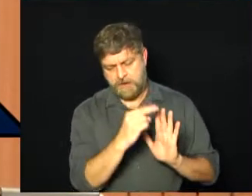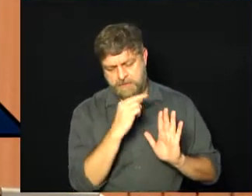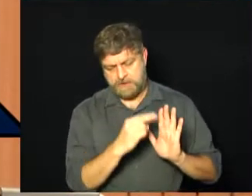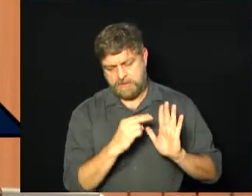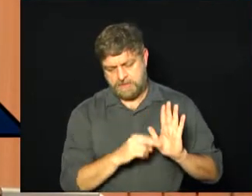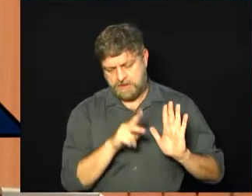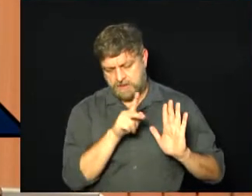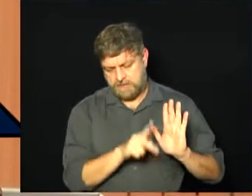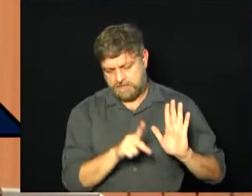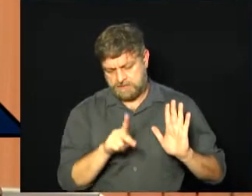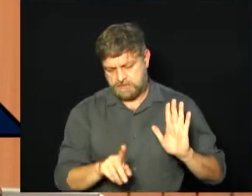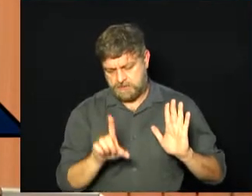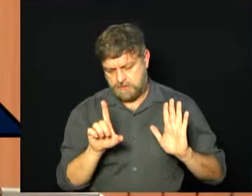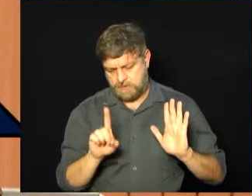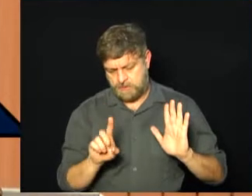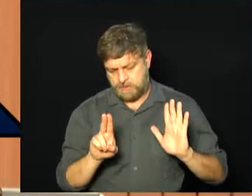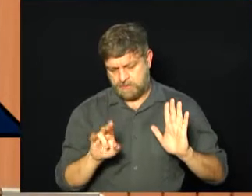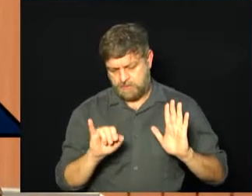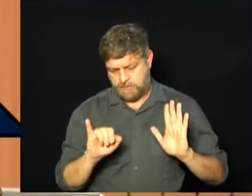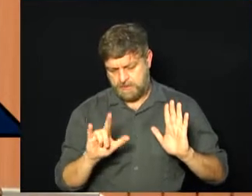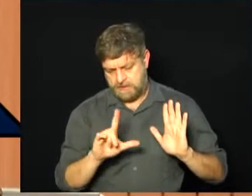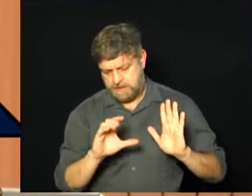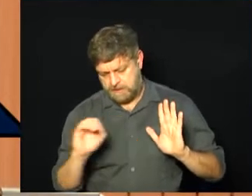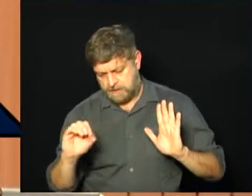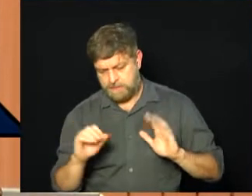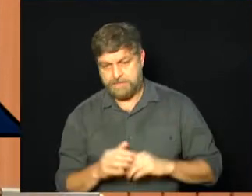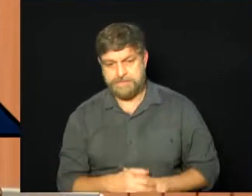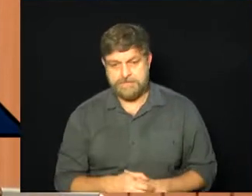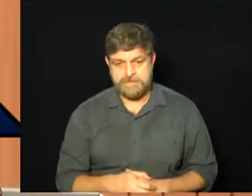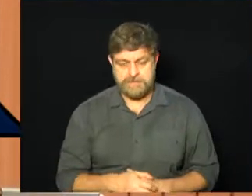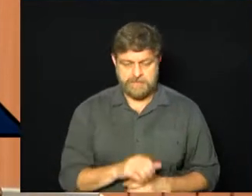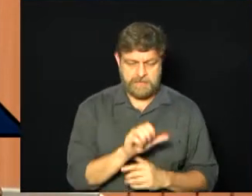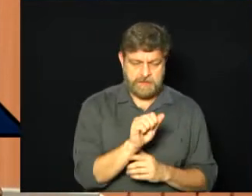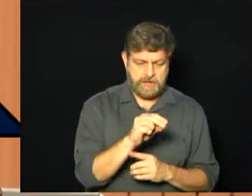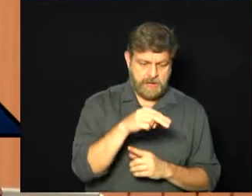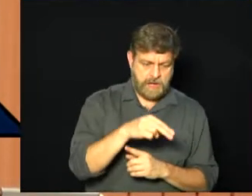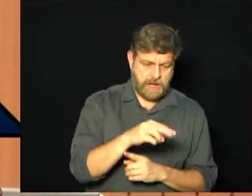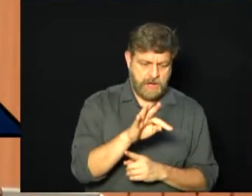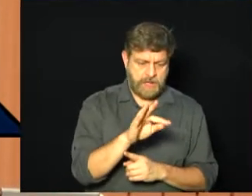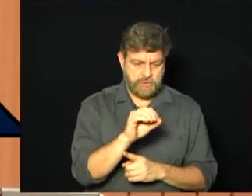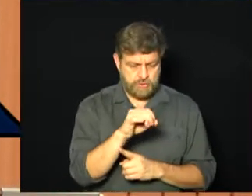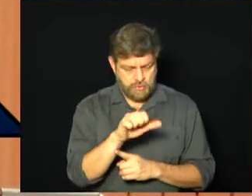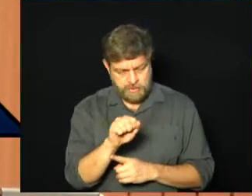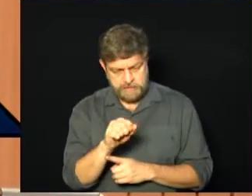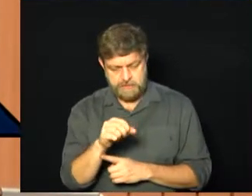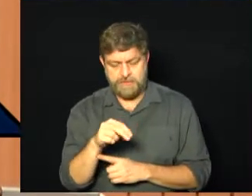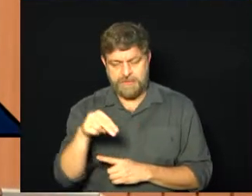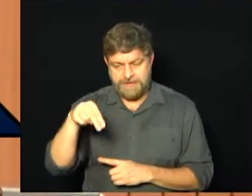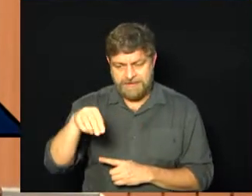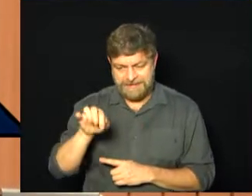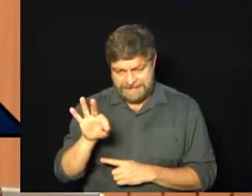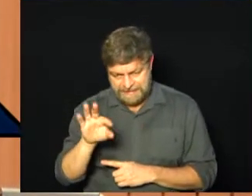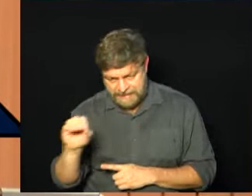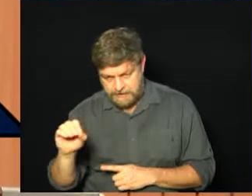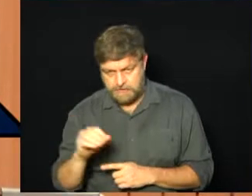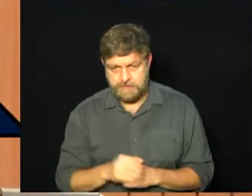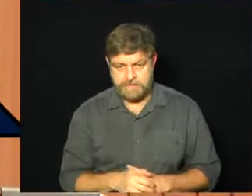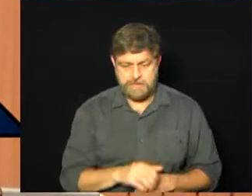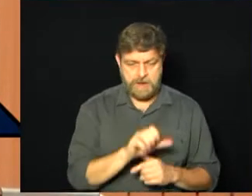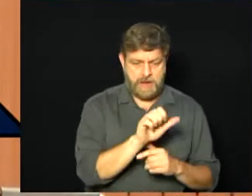professor Duílio Batistoni Filho, Antônio Pedroso de Carvalho Neto, Agostinho